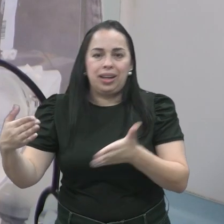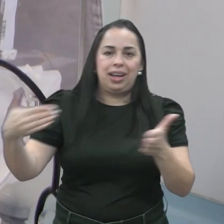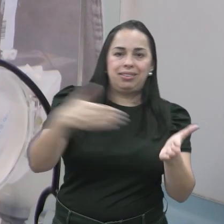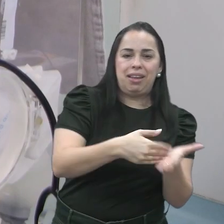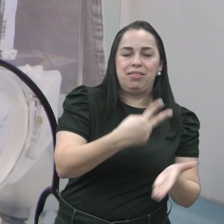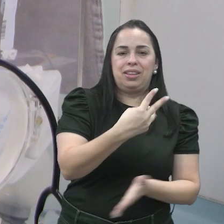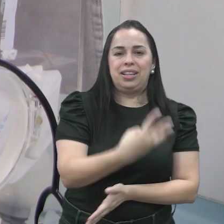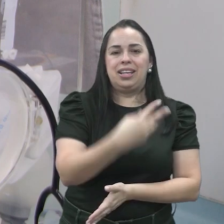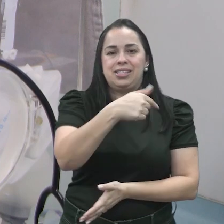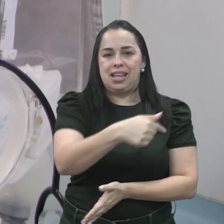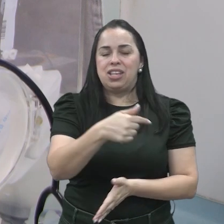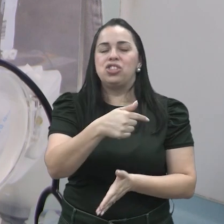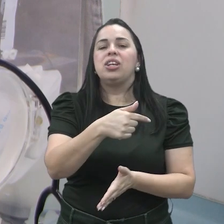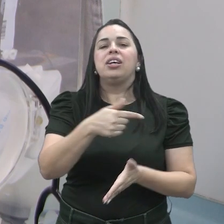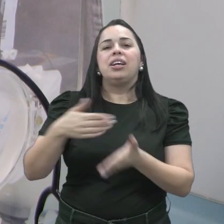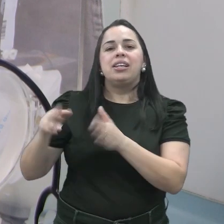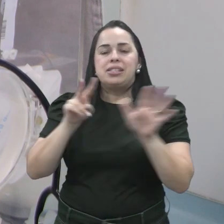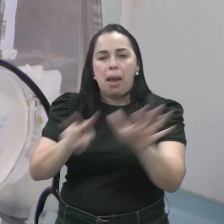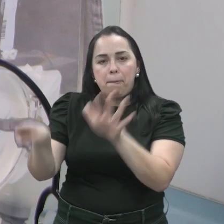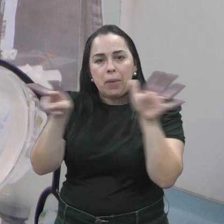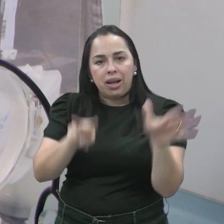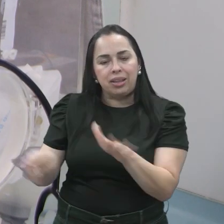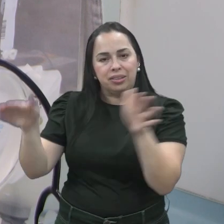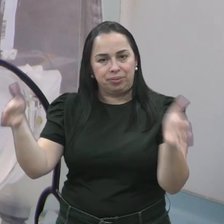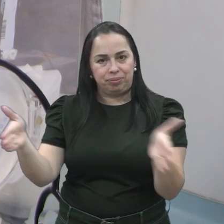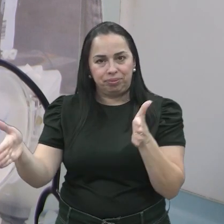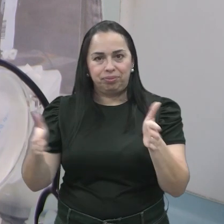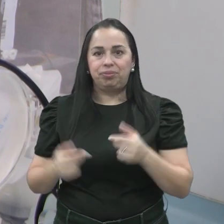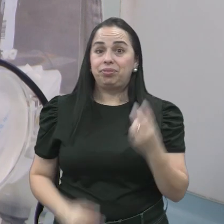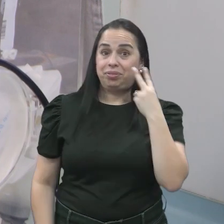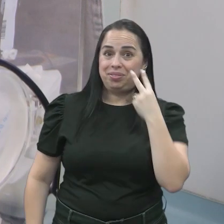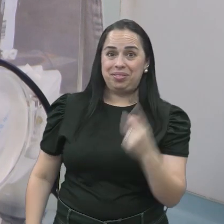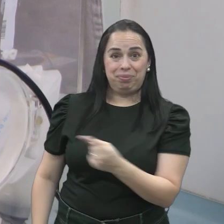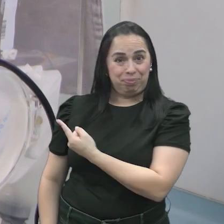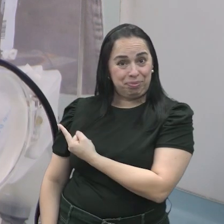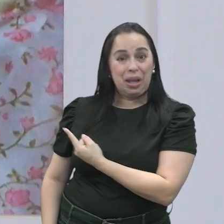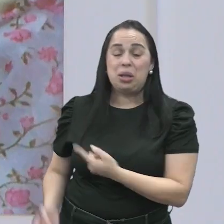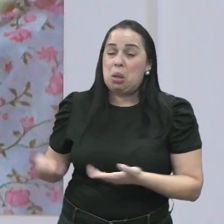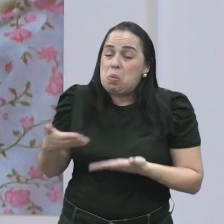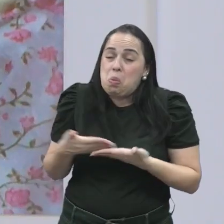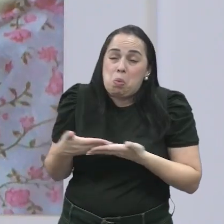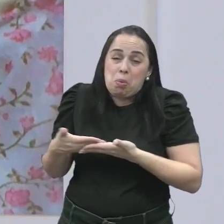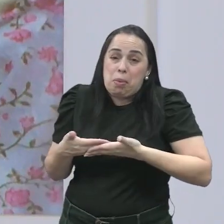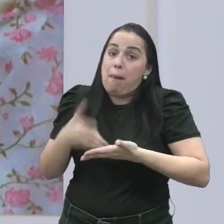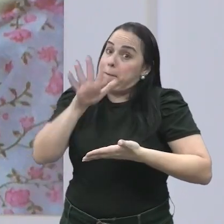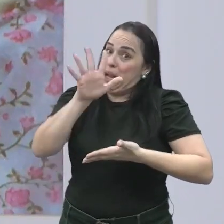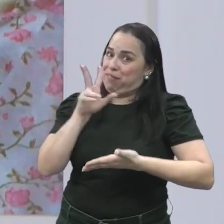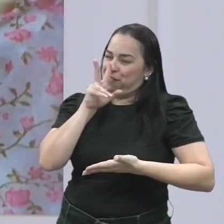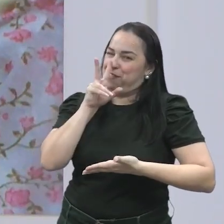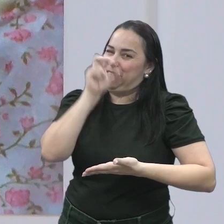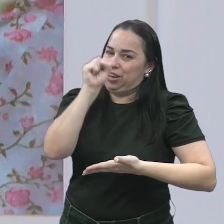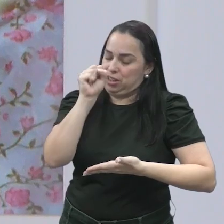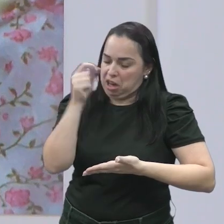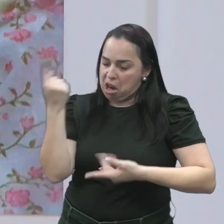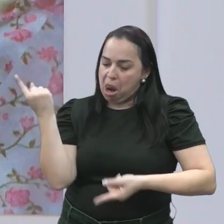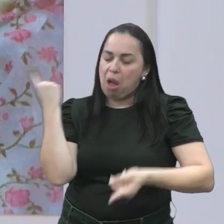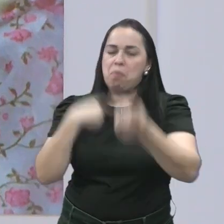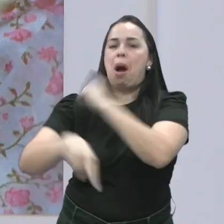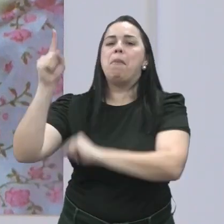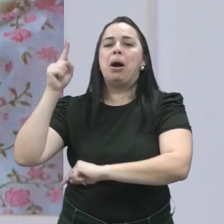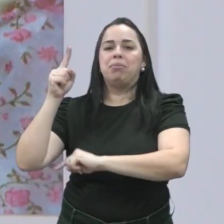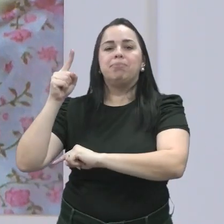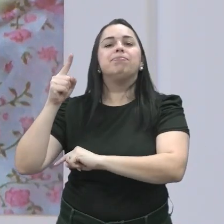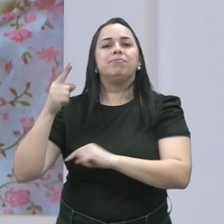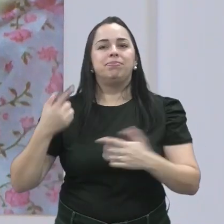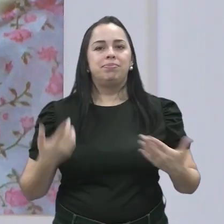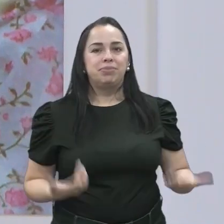37 semanas, considerado a casa dos bebês prematuros. Helena e Manuela, tão pequenas, mas tão fortes,